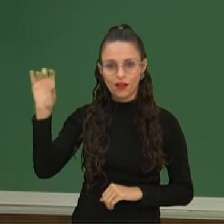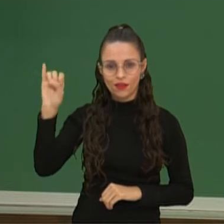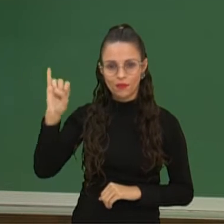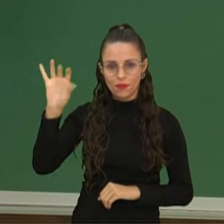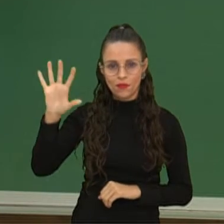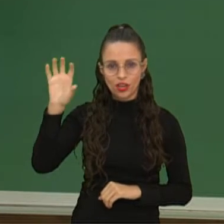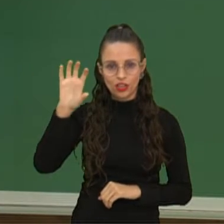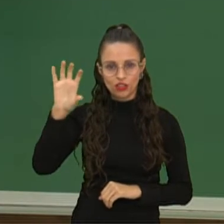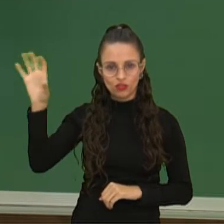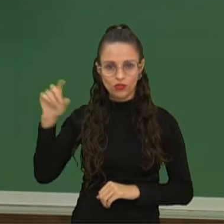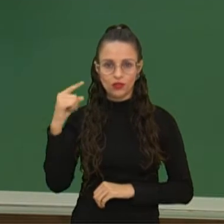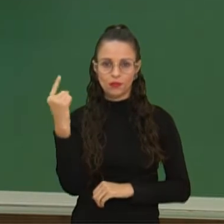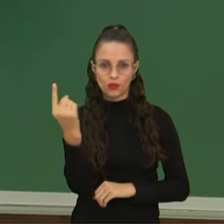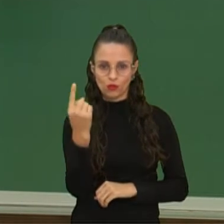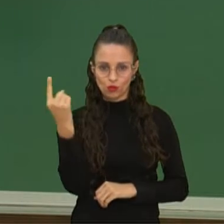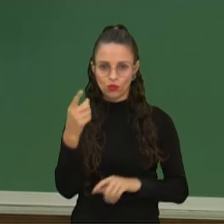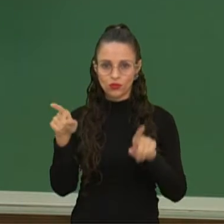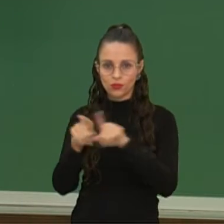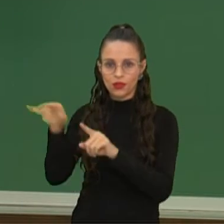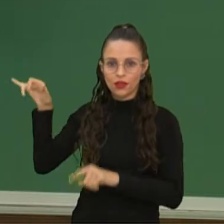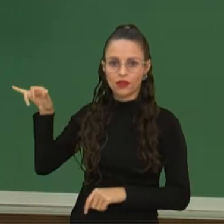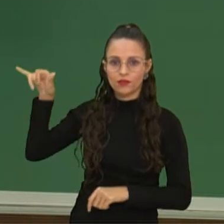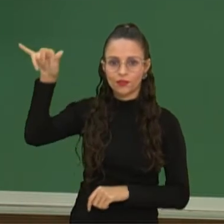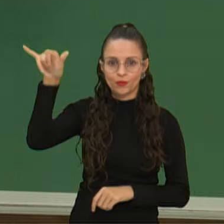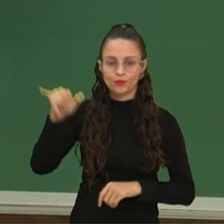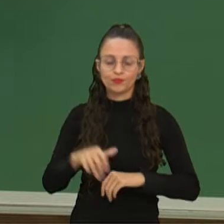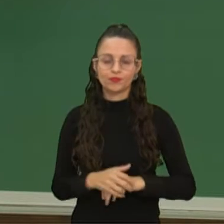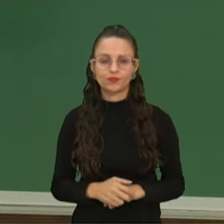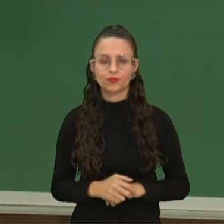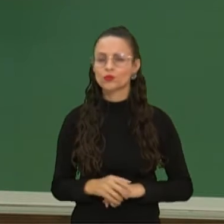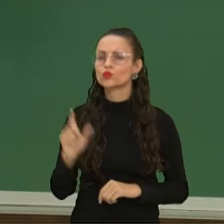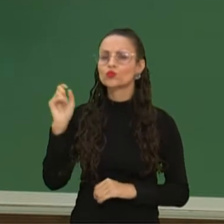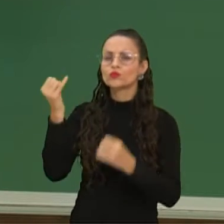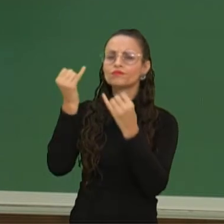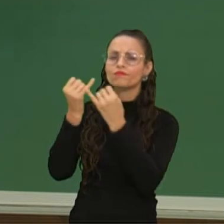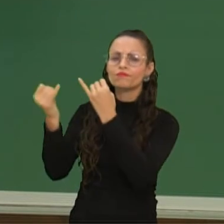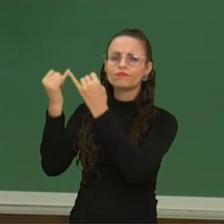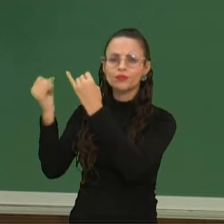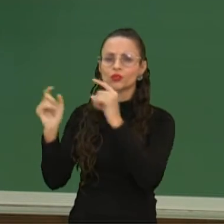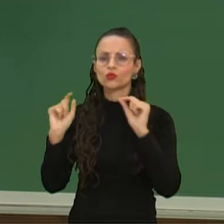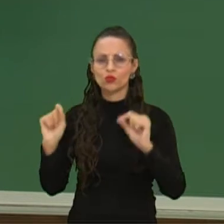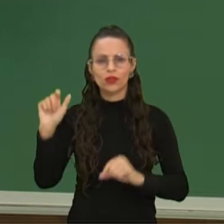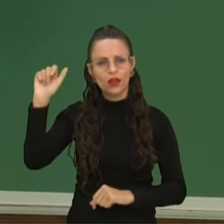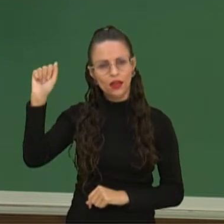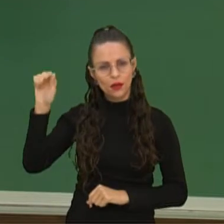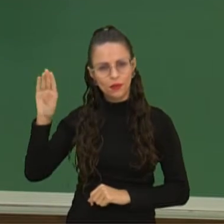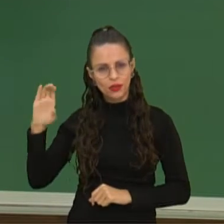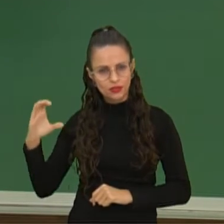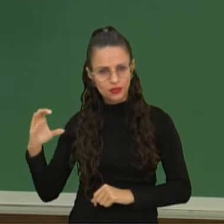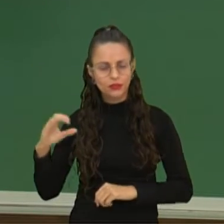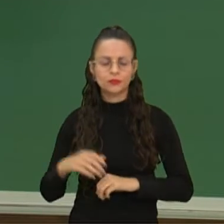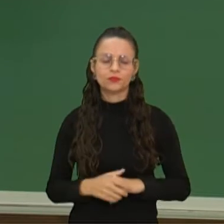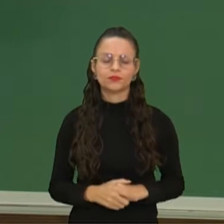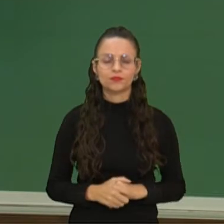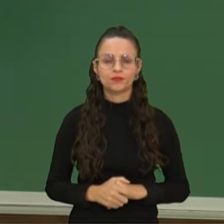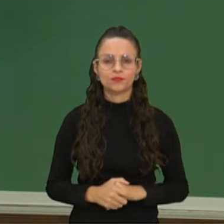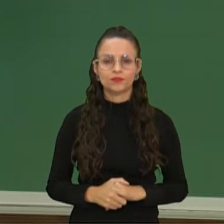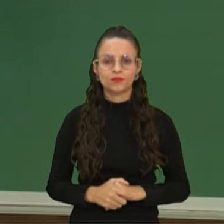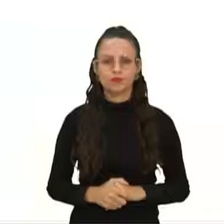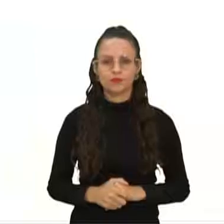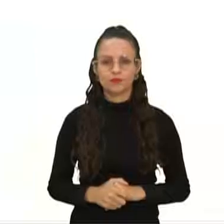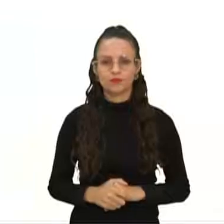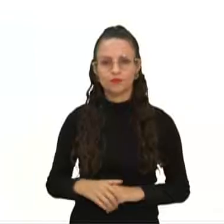nós temos um micro-ondas e um avião, né? O que elas têm em comum? Alternativa A, B ou C? São elas: